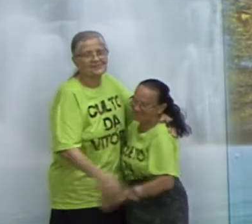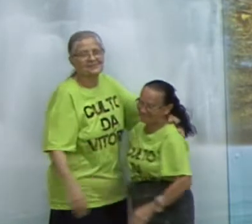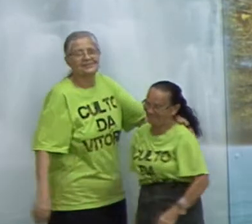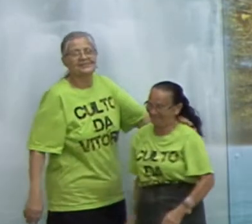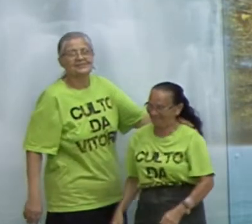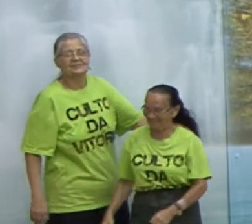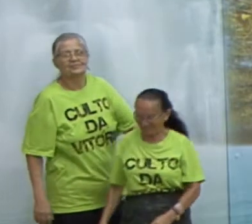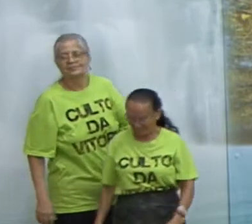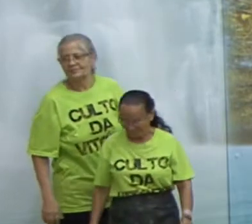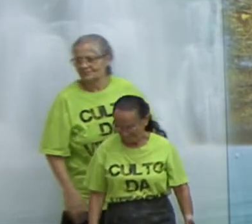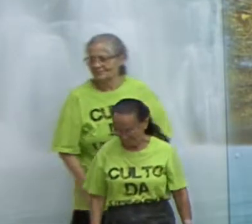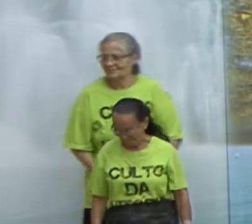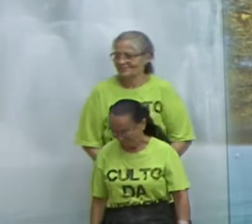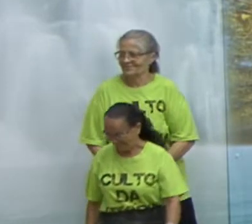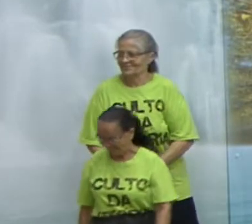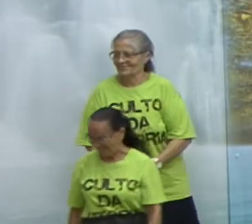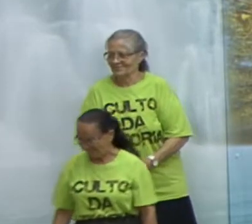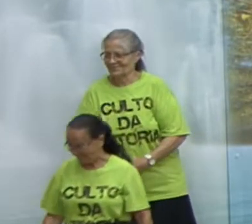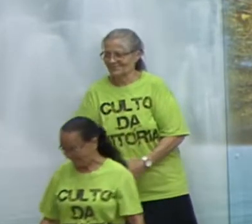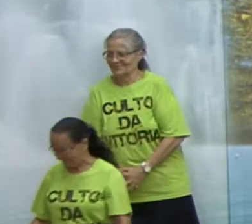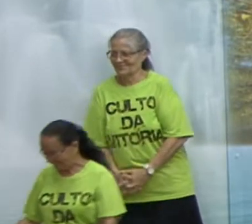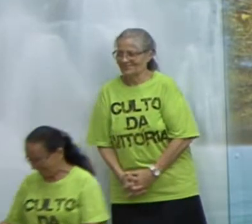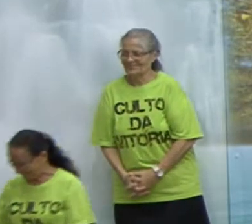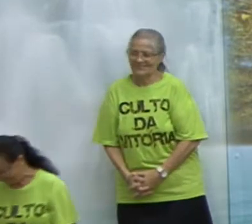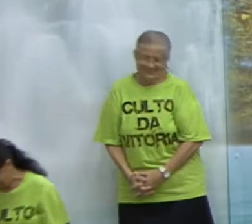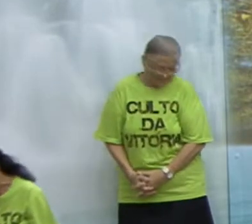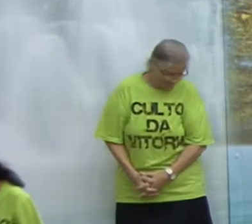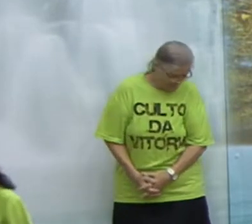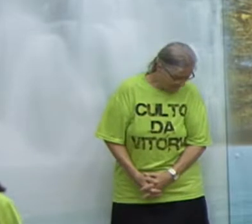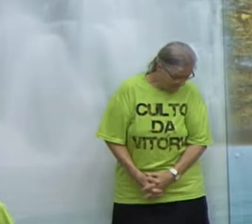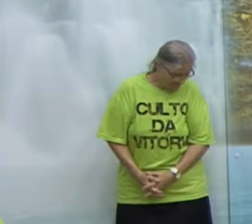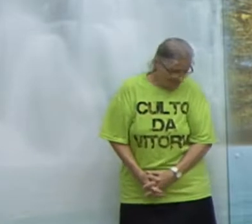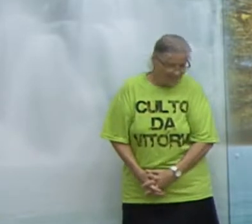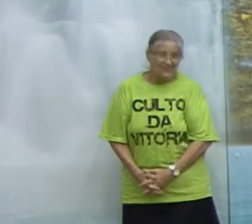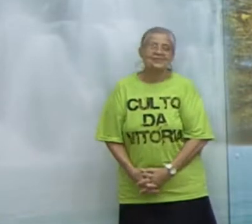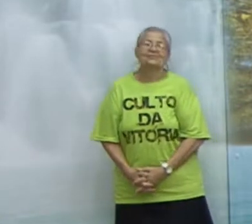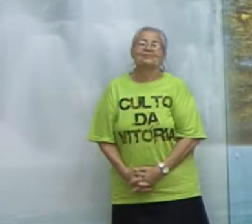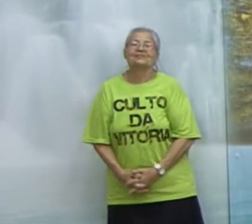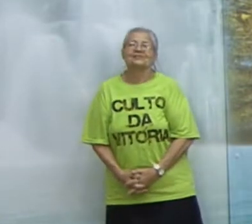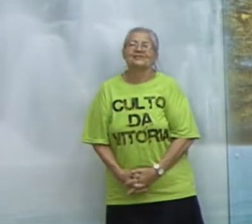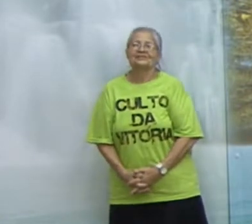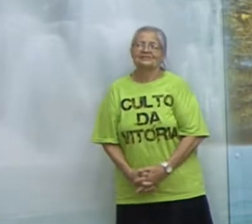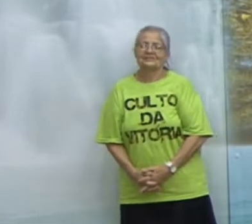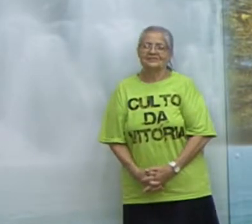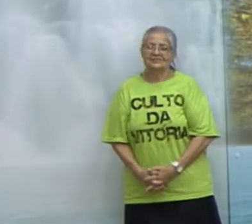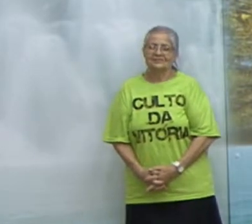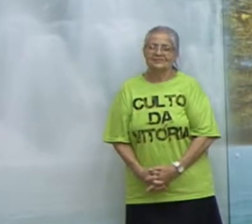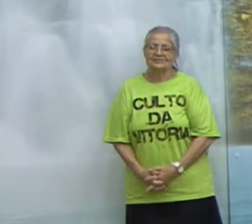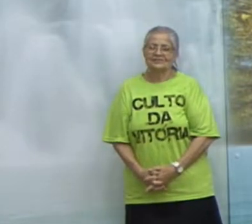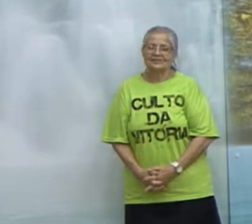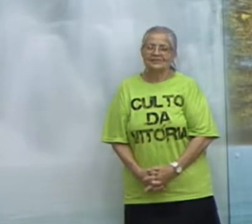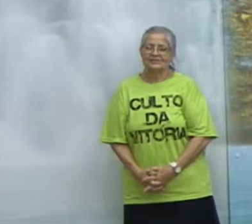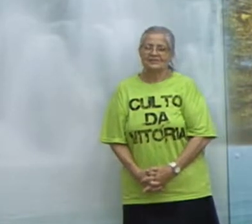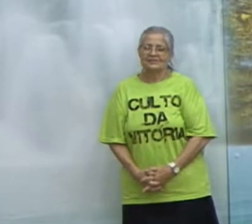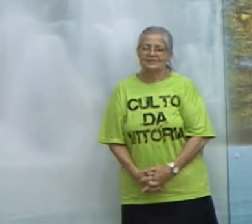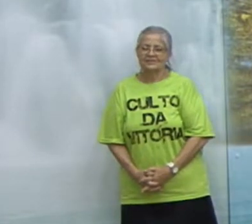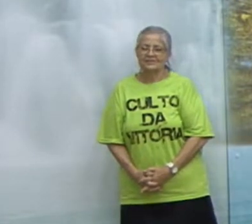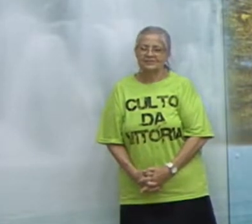Eu vim para desfazer as obras do diabo, disse Jesus. Todas as obras do diabo, Jesus veio para